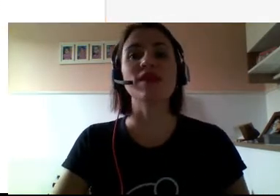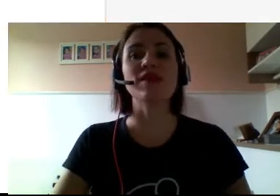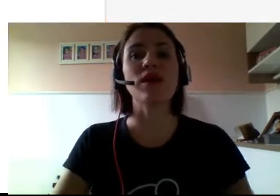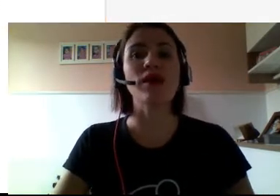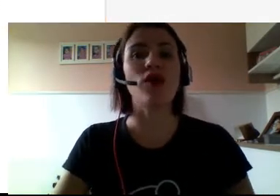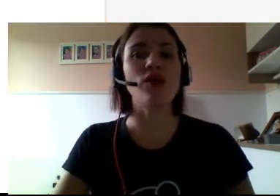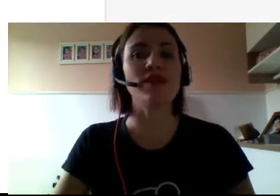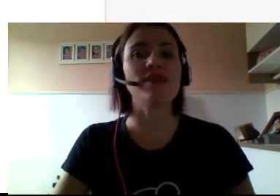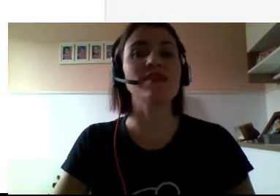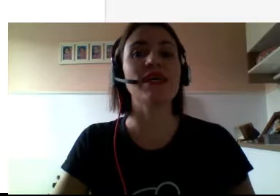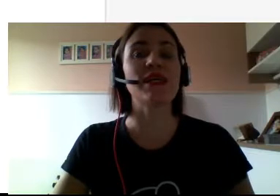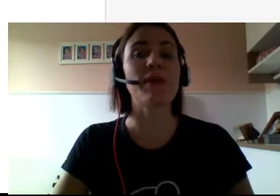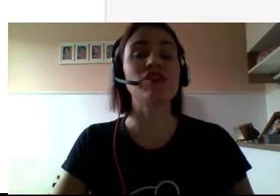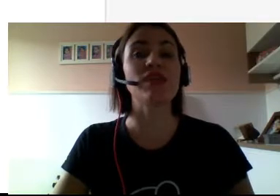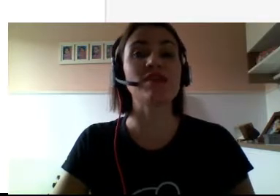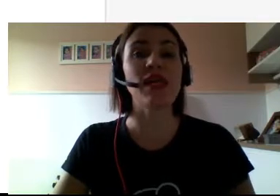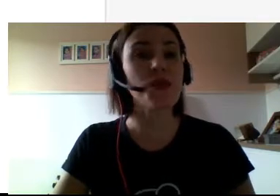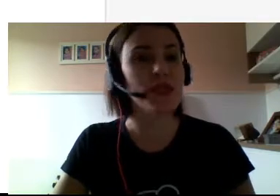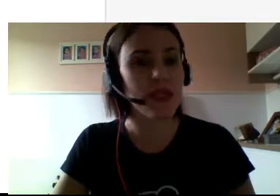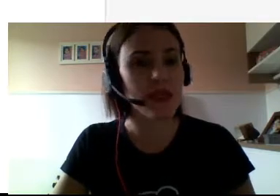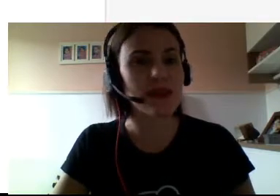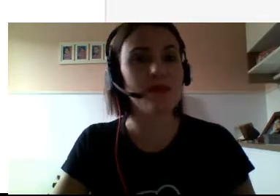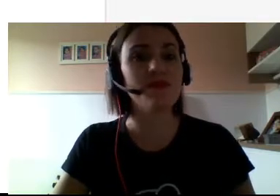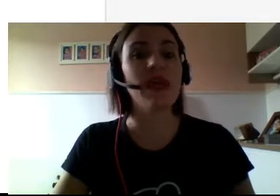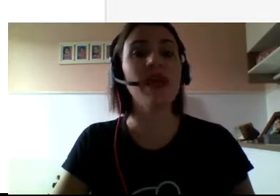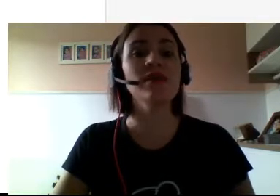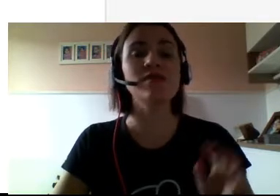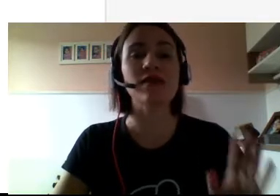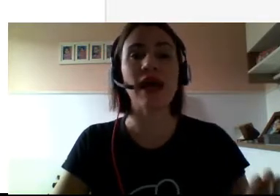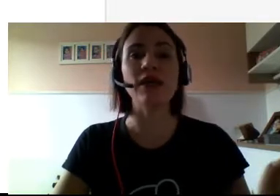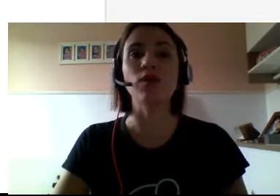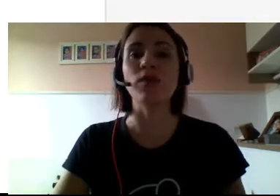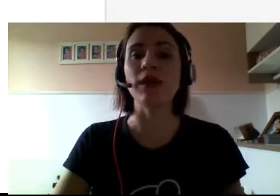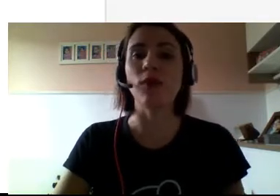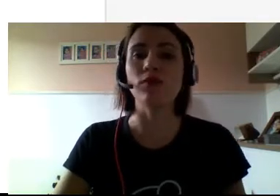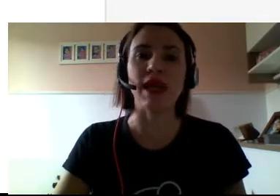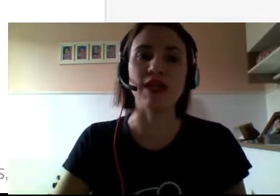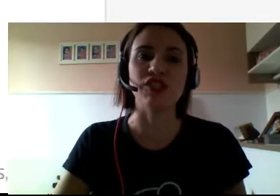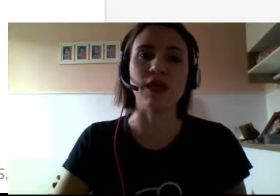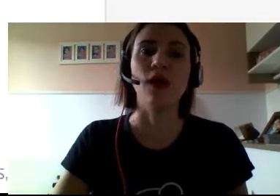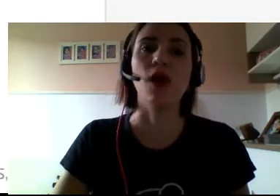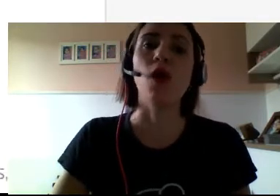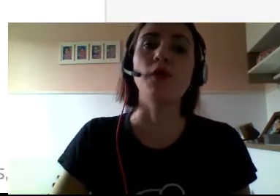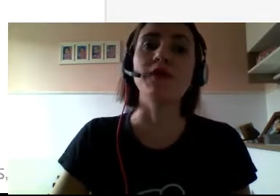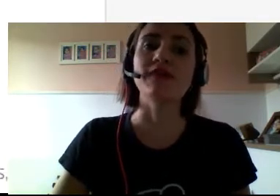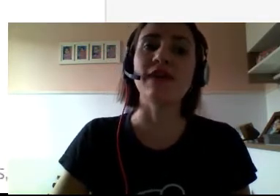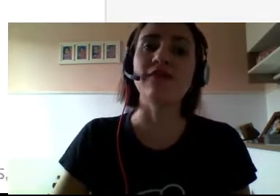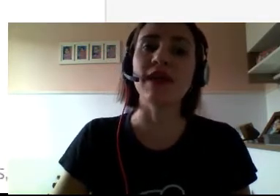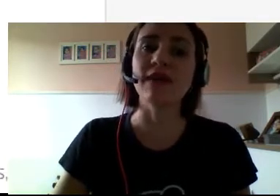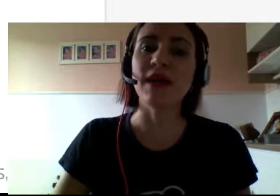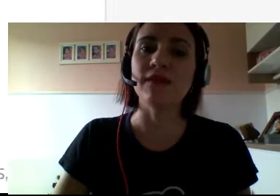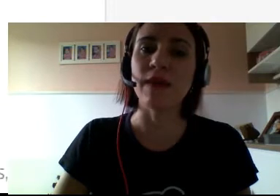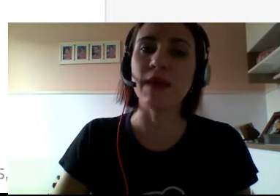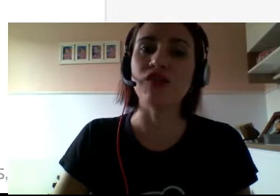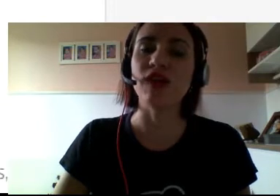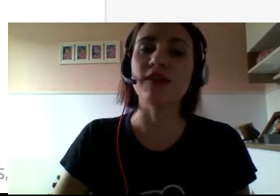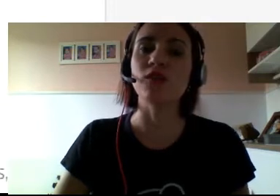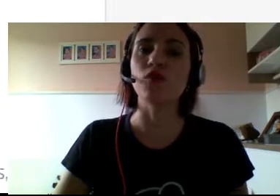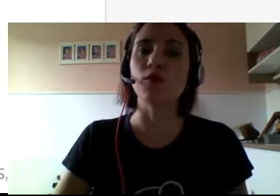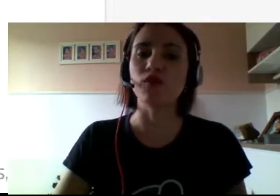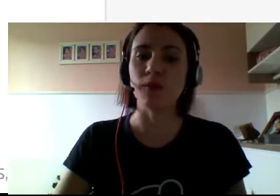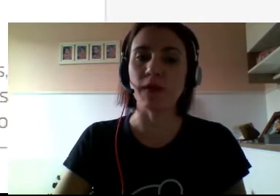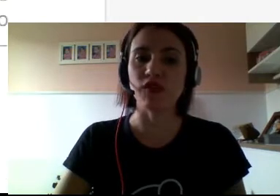bem Vamos então agora iniciar na página 130 ensaio e montagem observa em